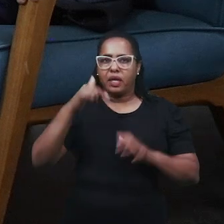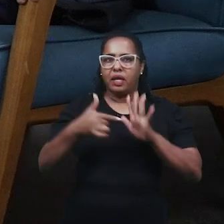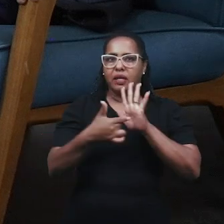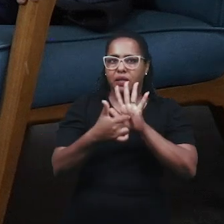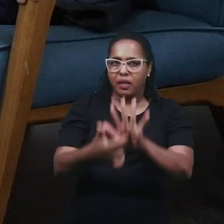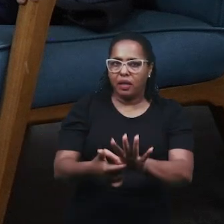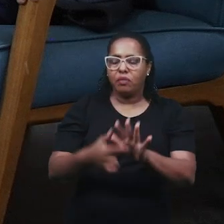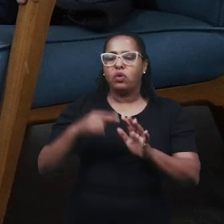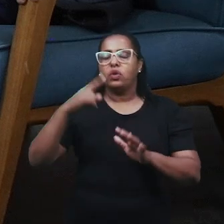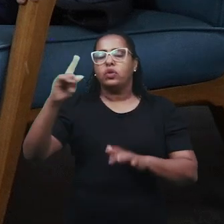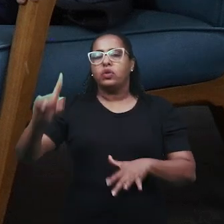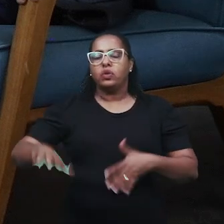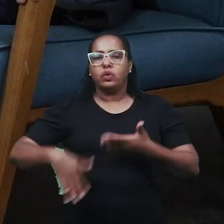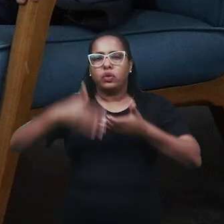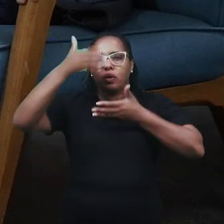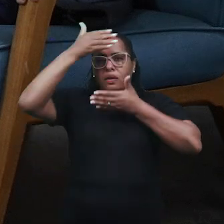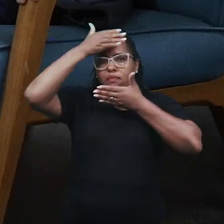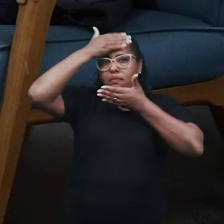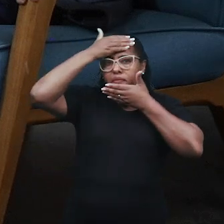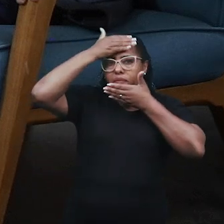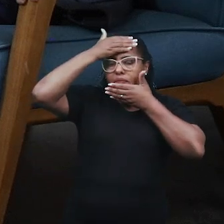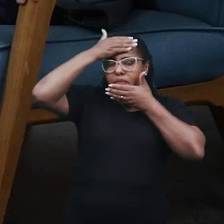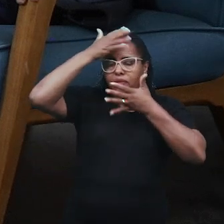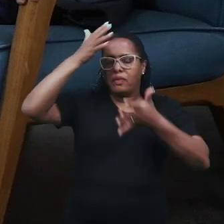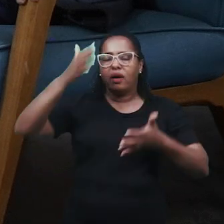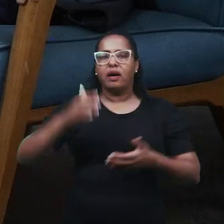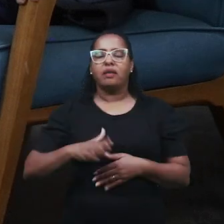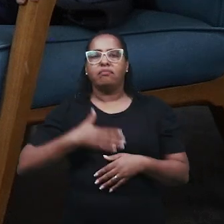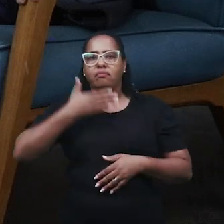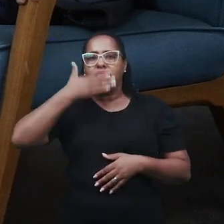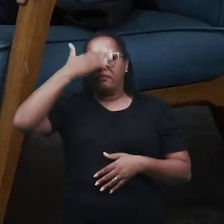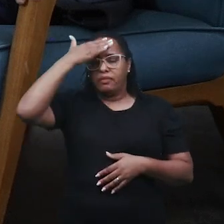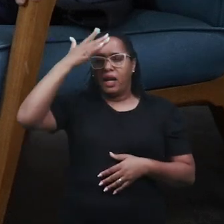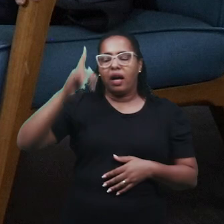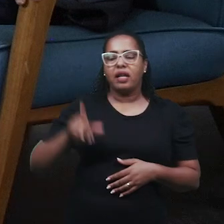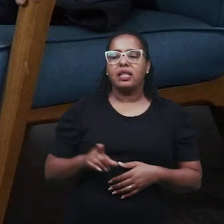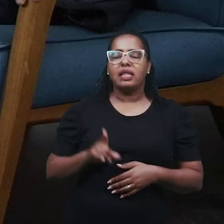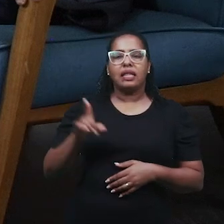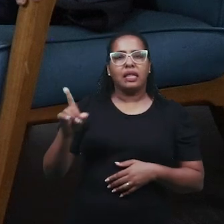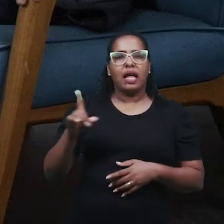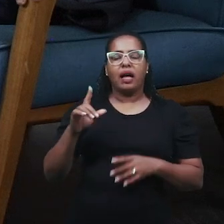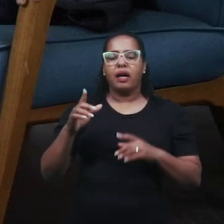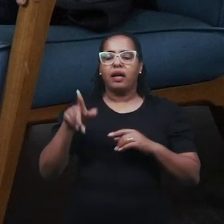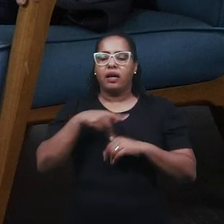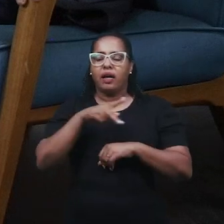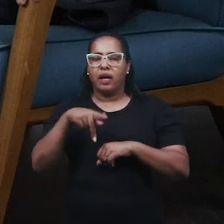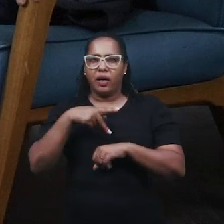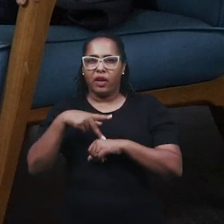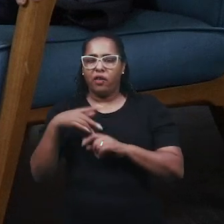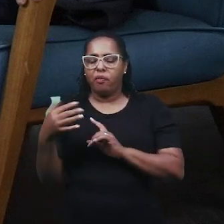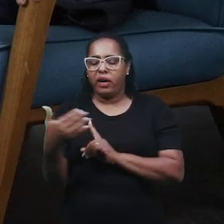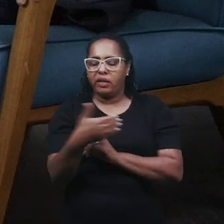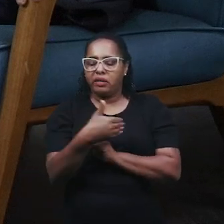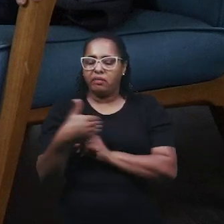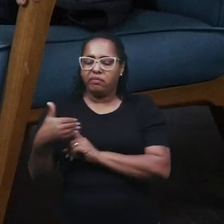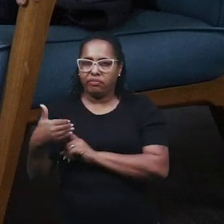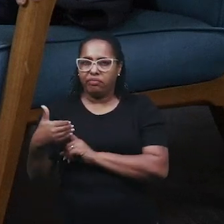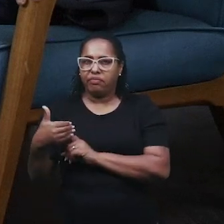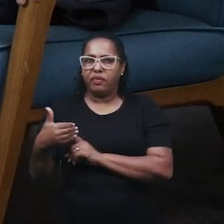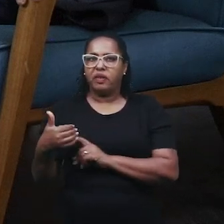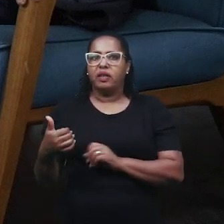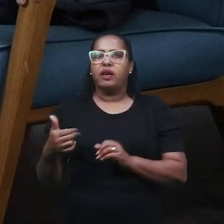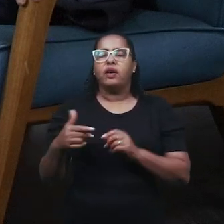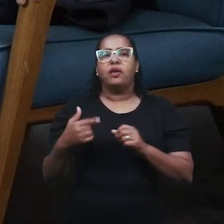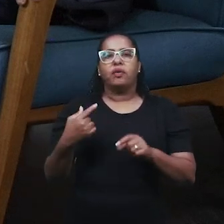98% muçulmano, país meio restrito no sentido de abertura